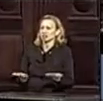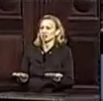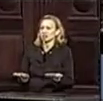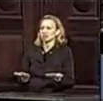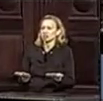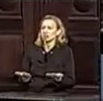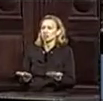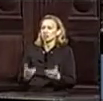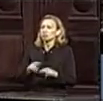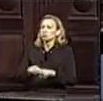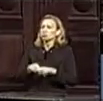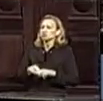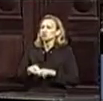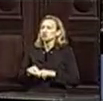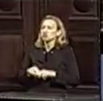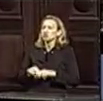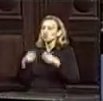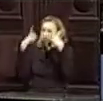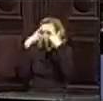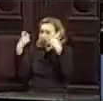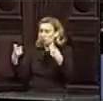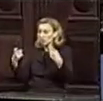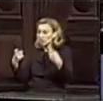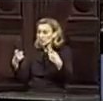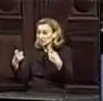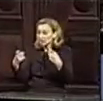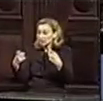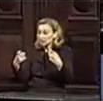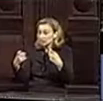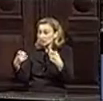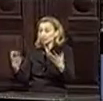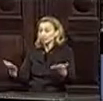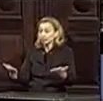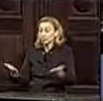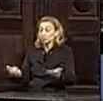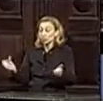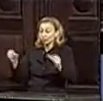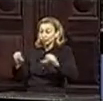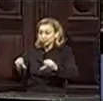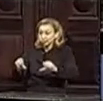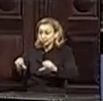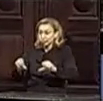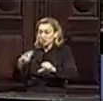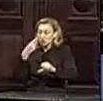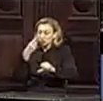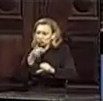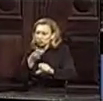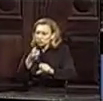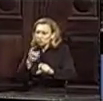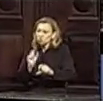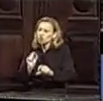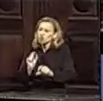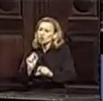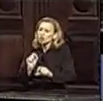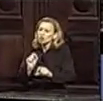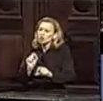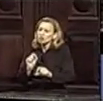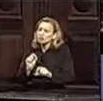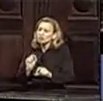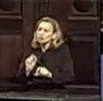da insegurança, diante do mais clamoroso fracasso, vemos, a